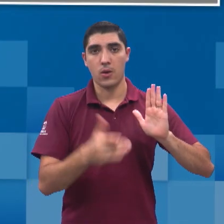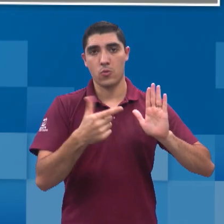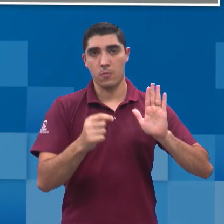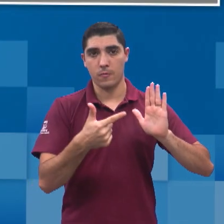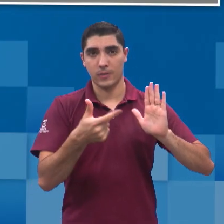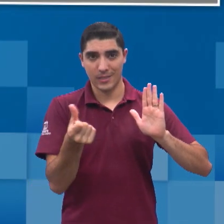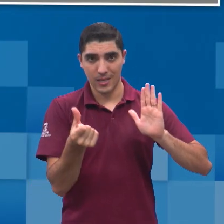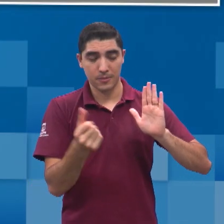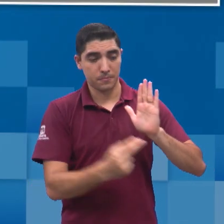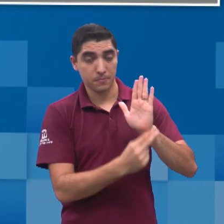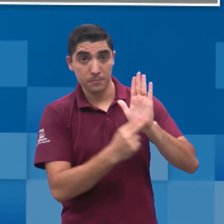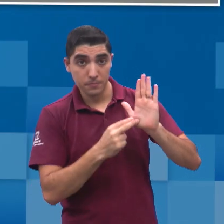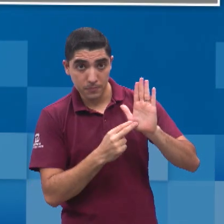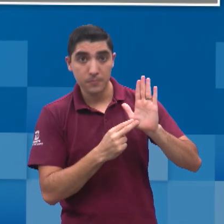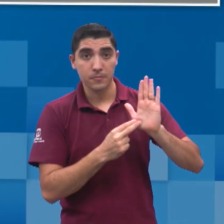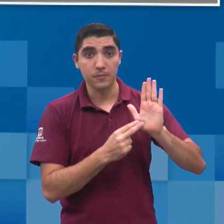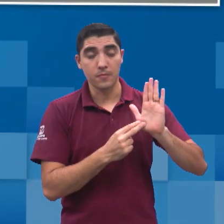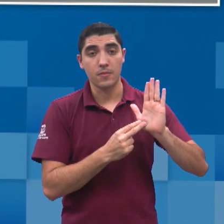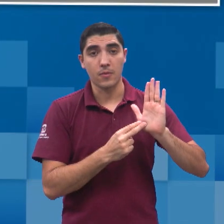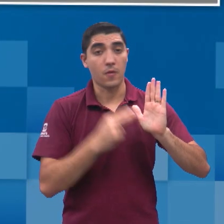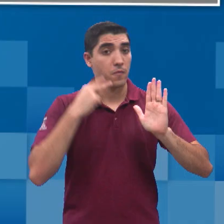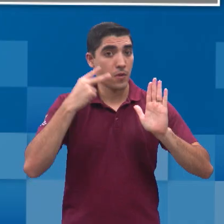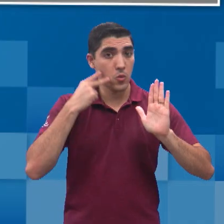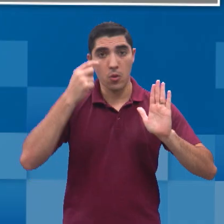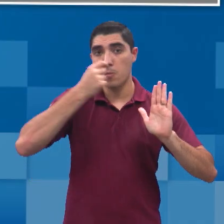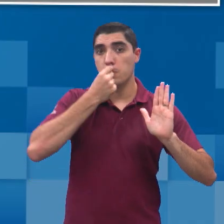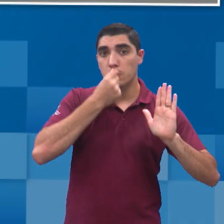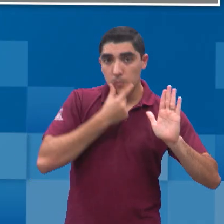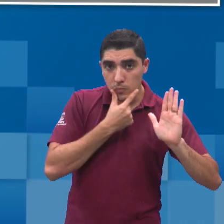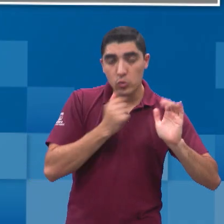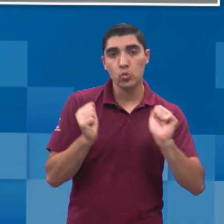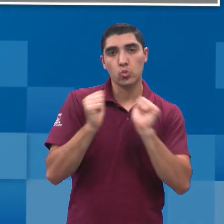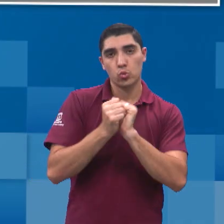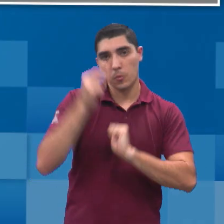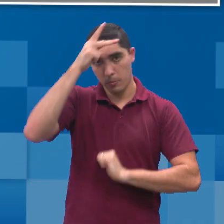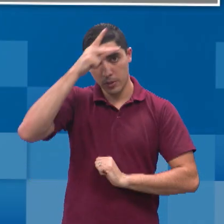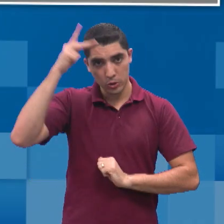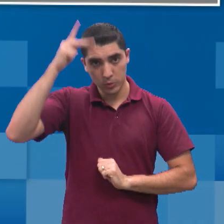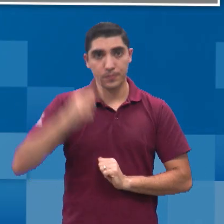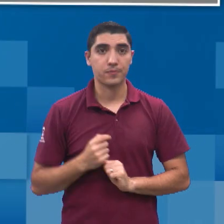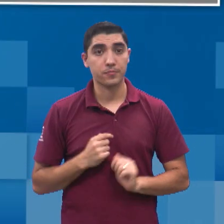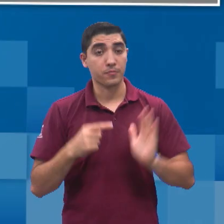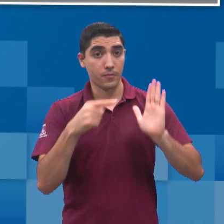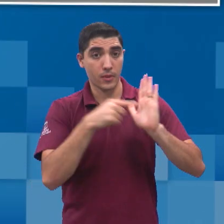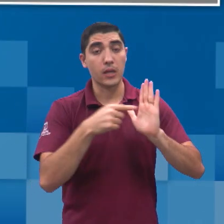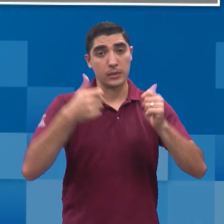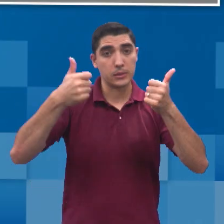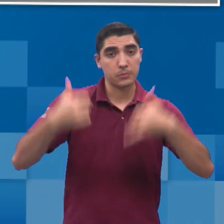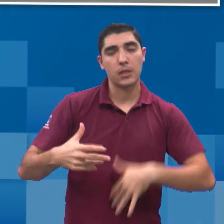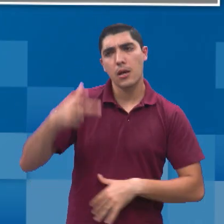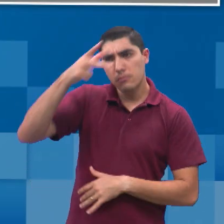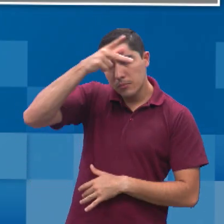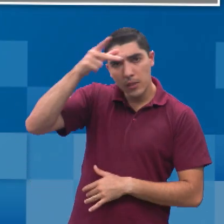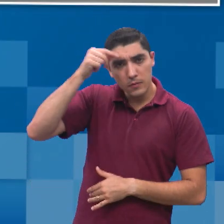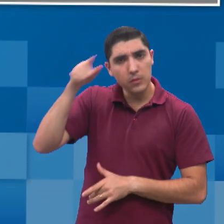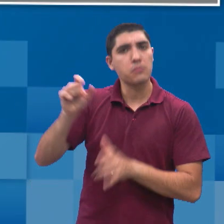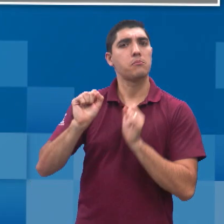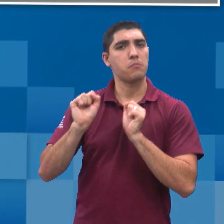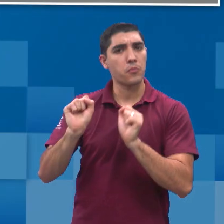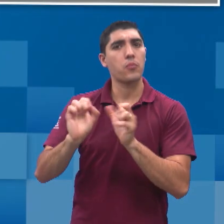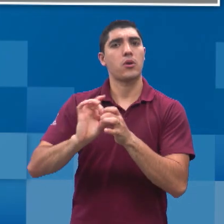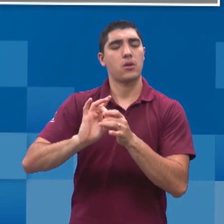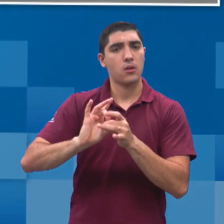102/2026. Autoria dos vereadores Roberto do Eleven e Fernando Petiti. Autoriza o Poder Executivo a